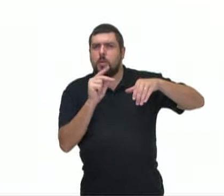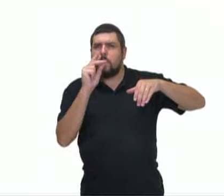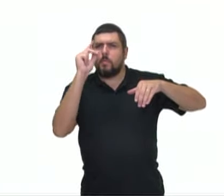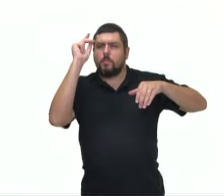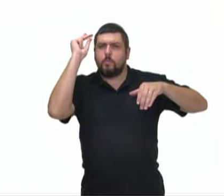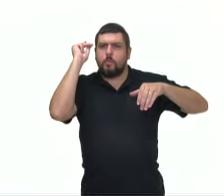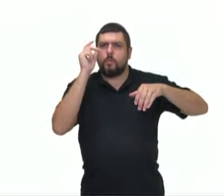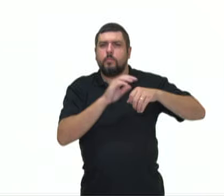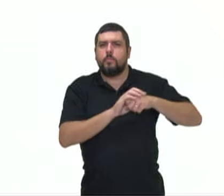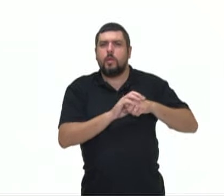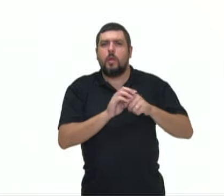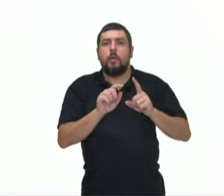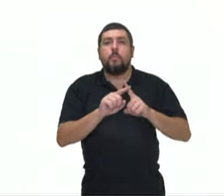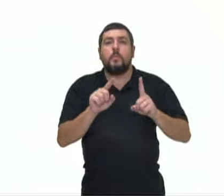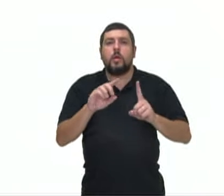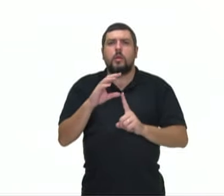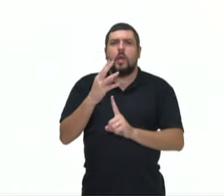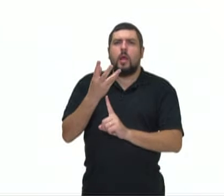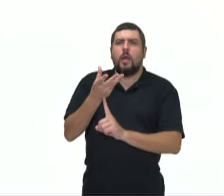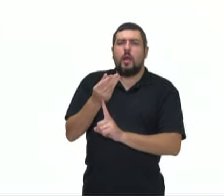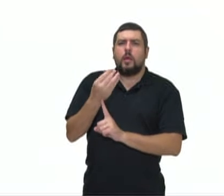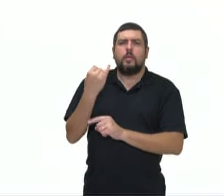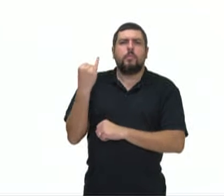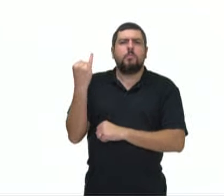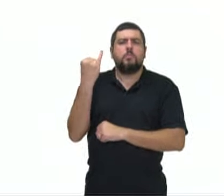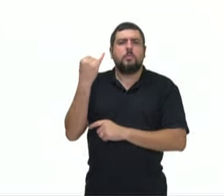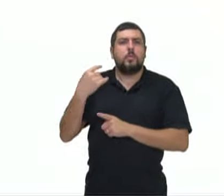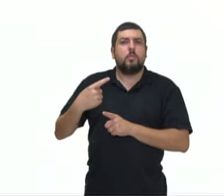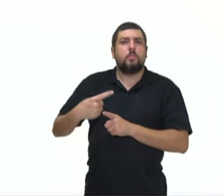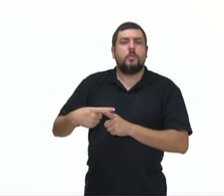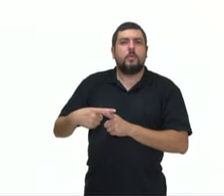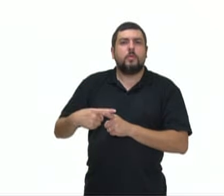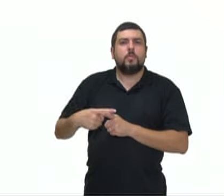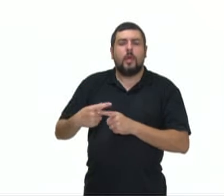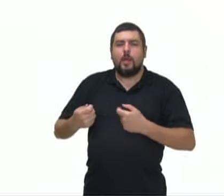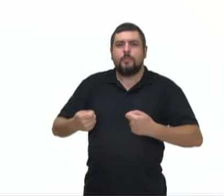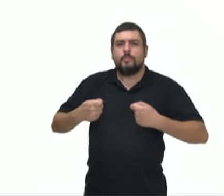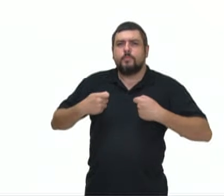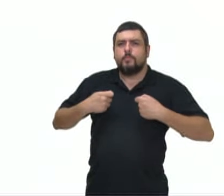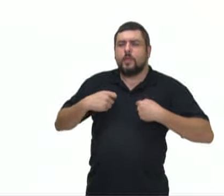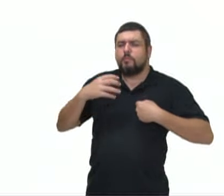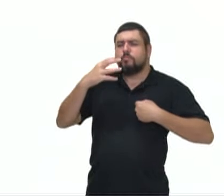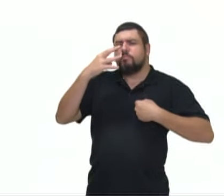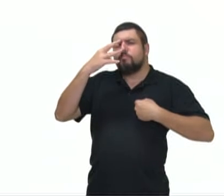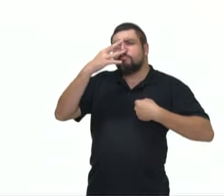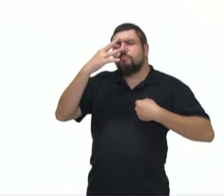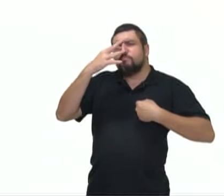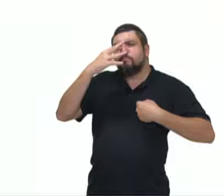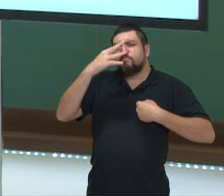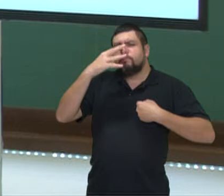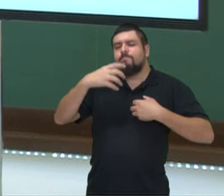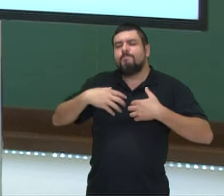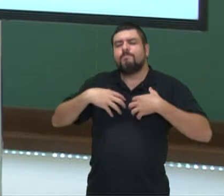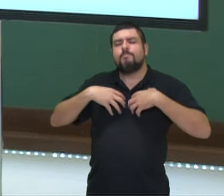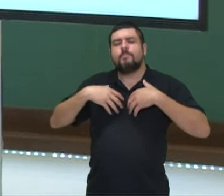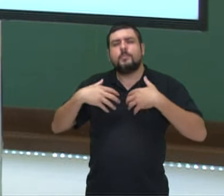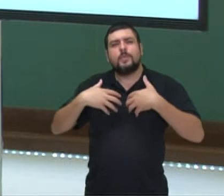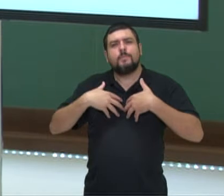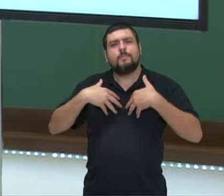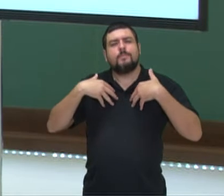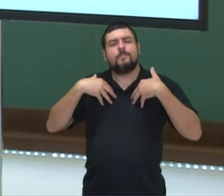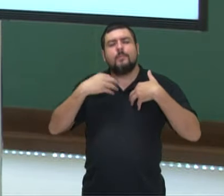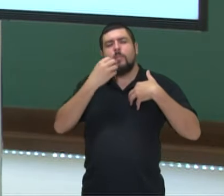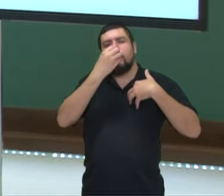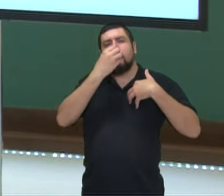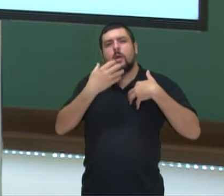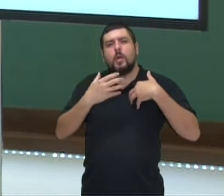nosso cotidiano? Será que além de entreter, né, quais as outras funções que a arte possui? Veja que ela é